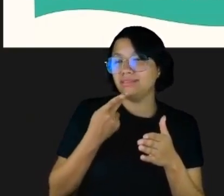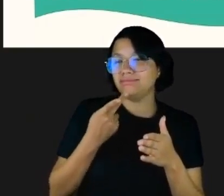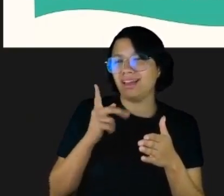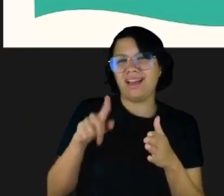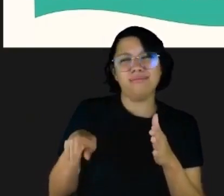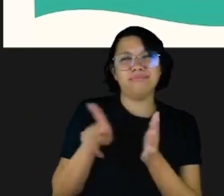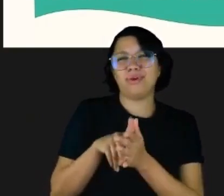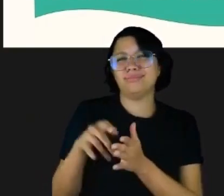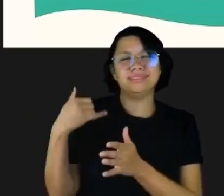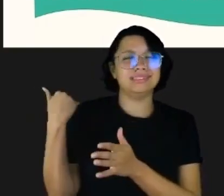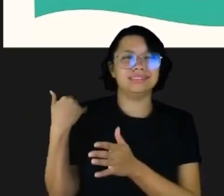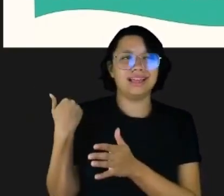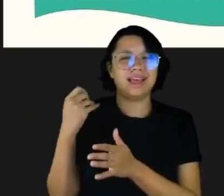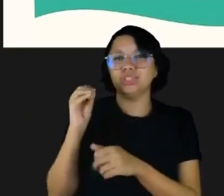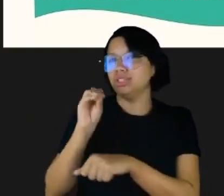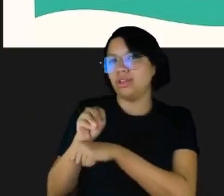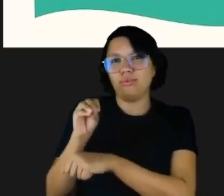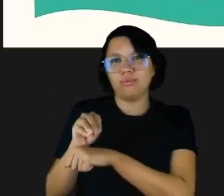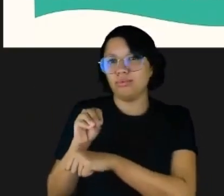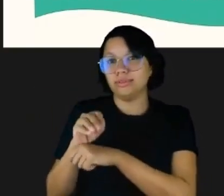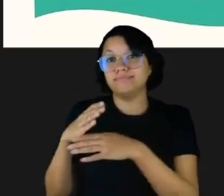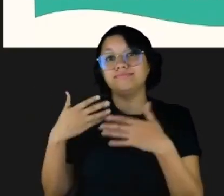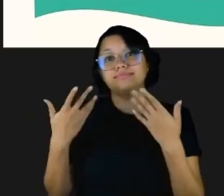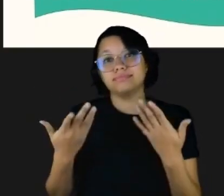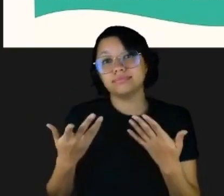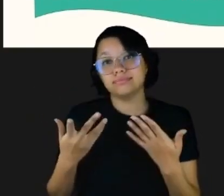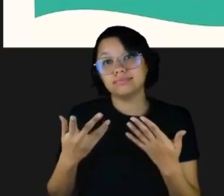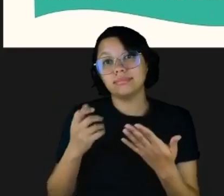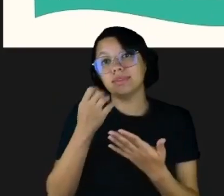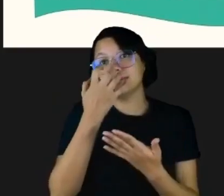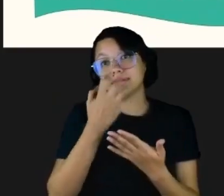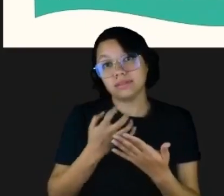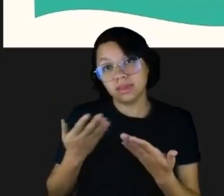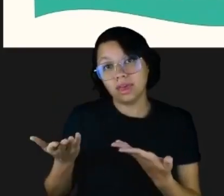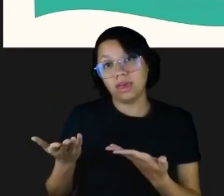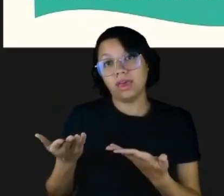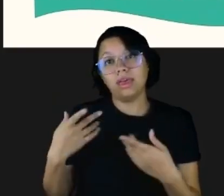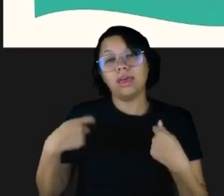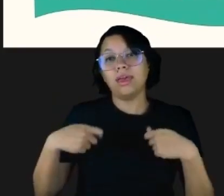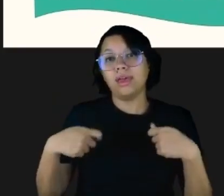cuidar, deixando de tratar. Então, isso é muito sério.